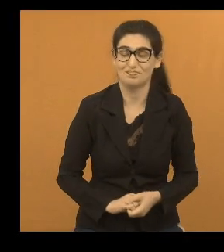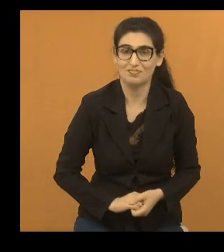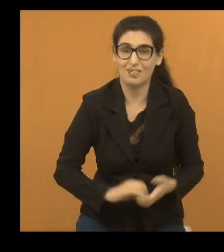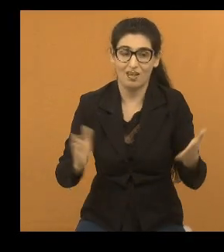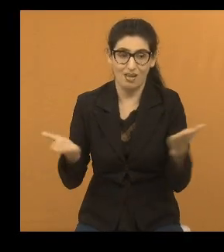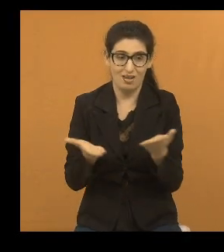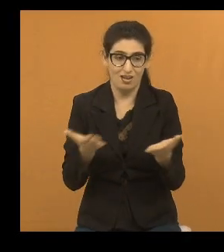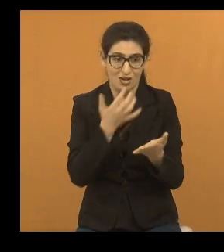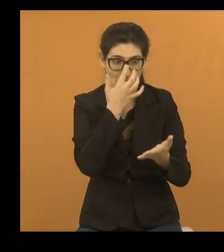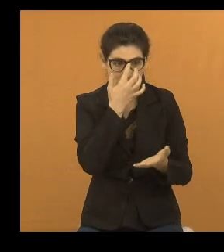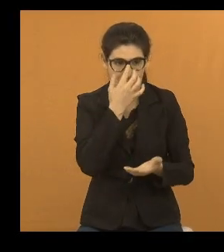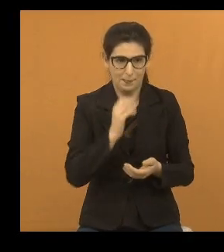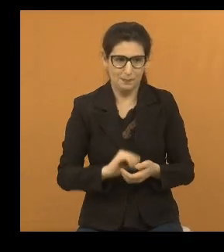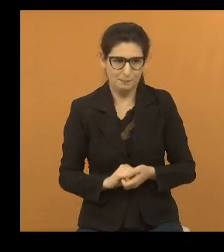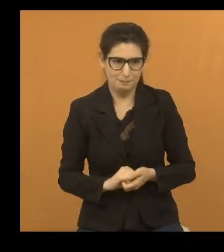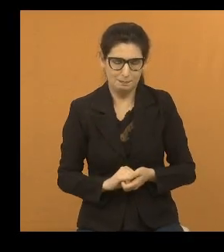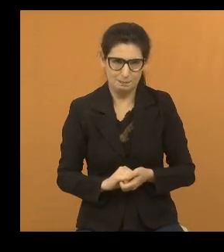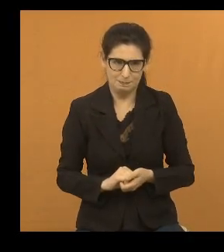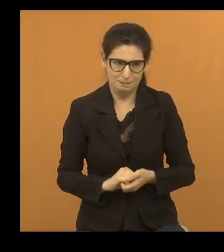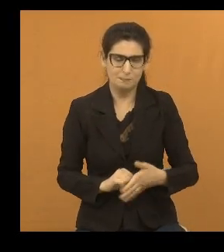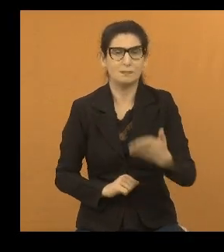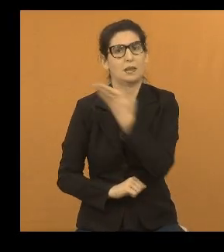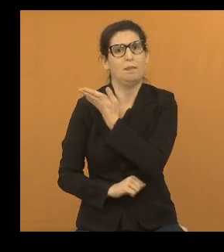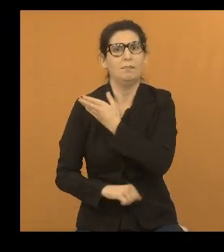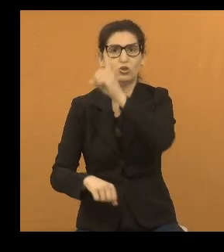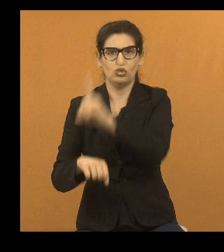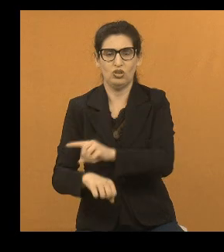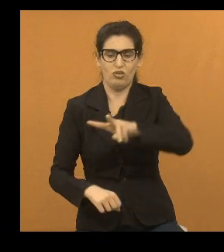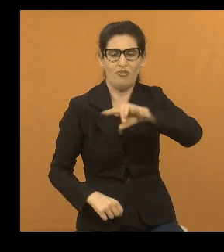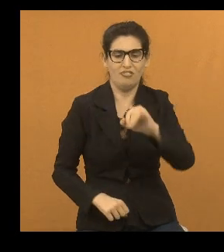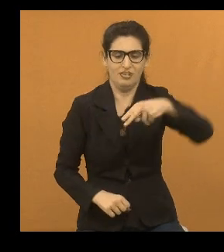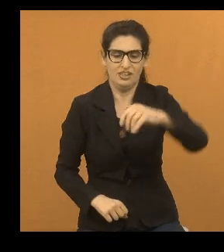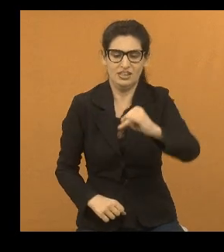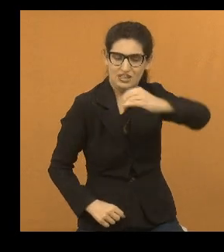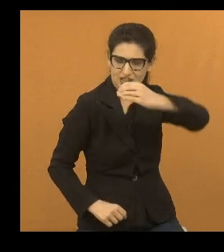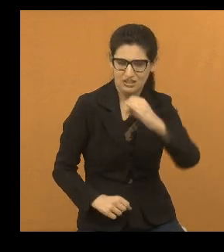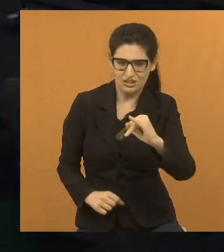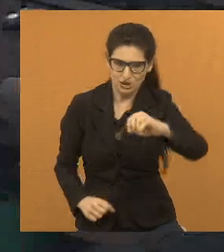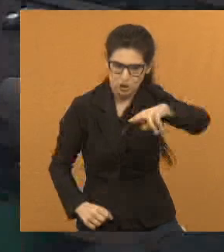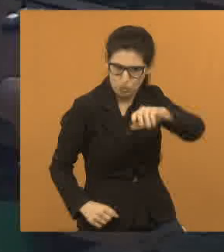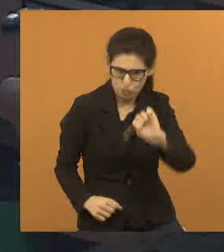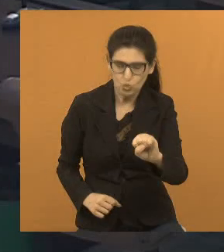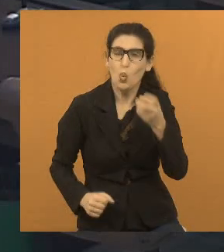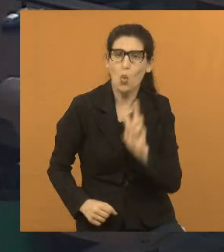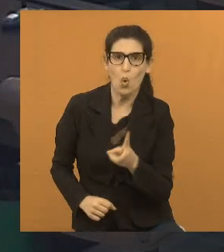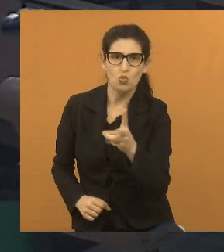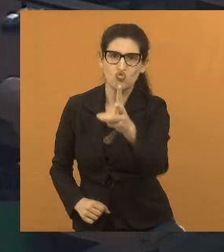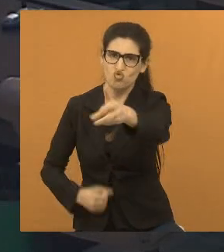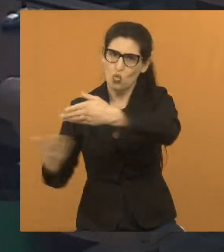Agora eu vou dar licença para o meu colega, o diretor Vinícius, que vai dar prosseguimento à apresentação.